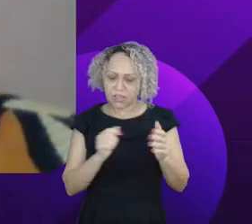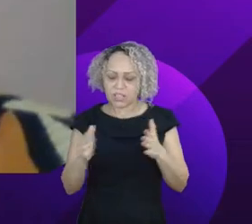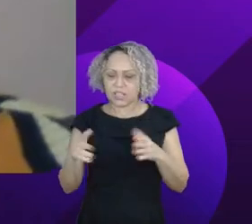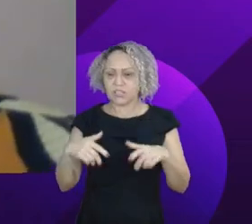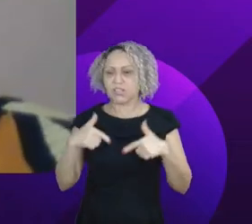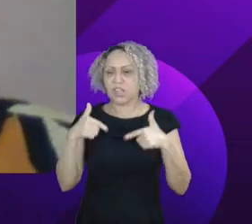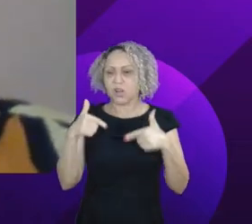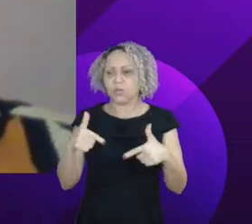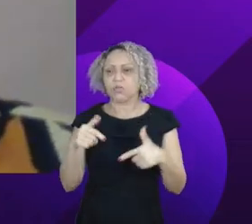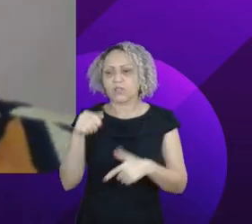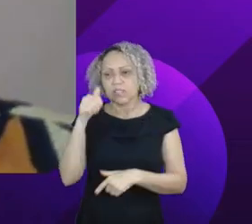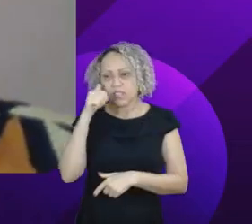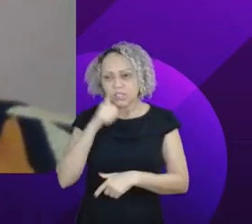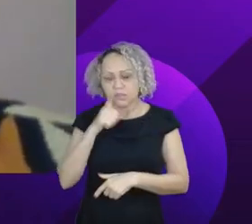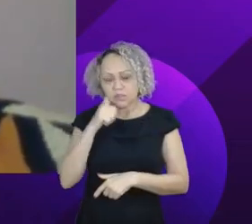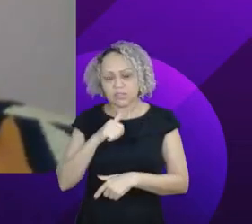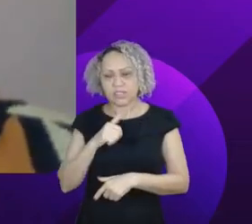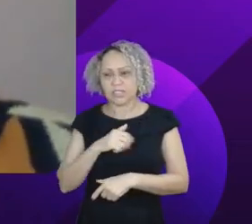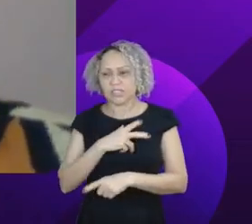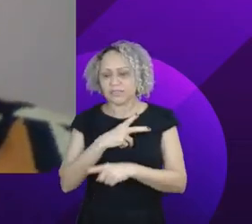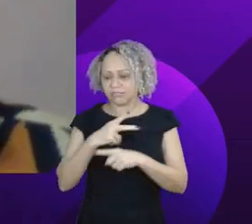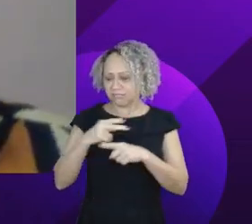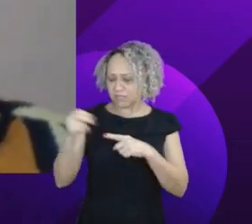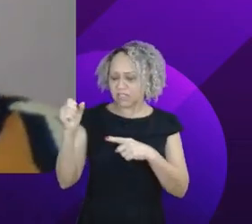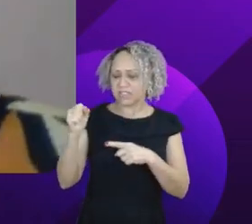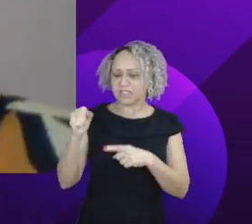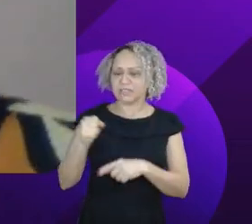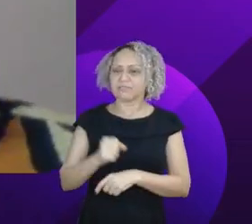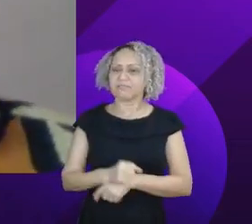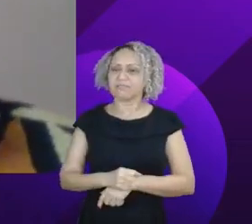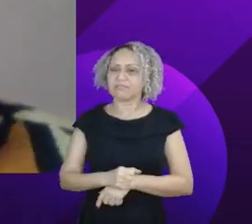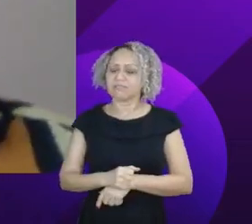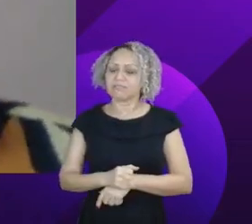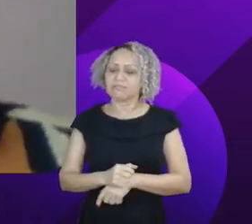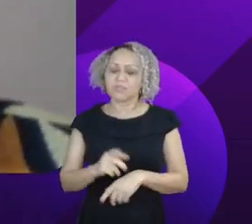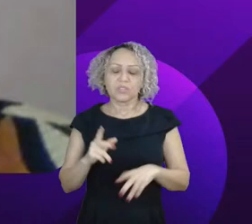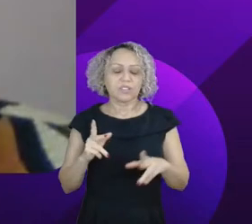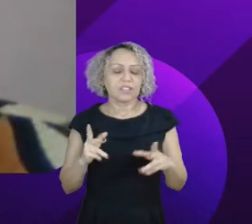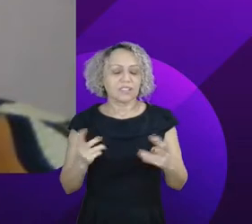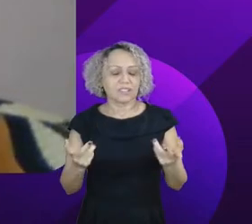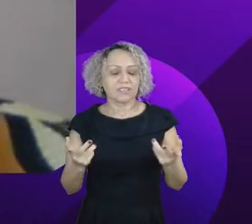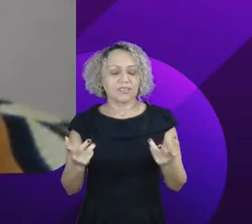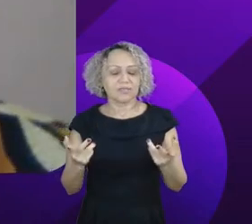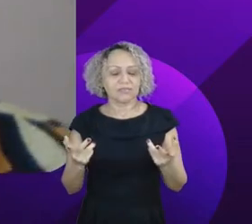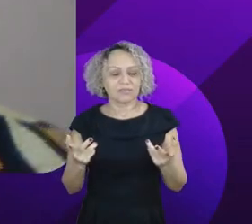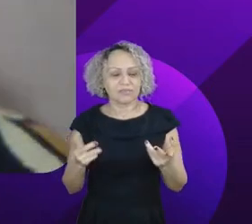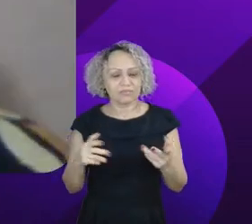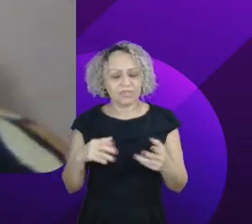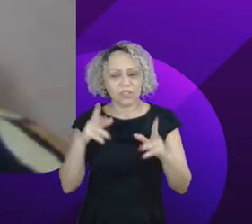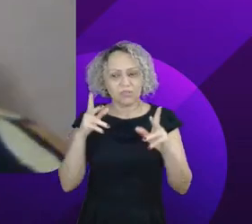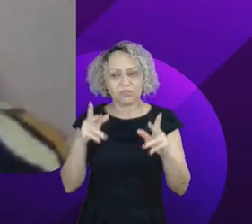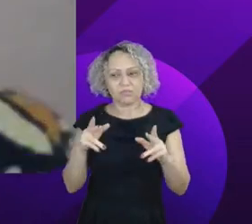mulheres que seguem sempre em frente, como as águas, resistência e contornando obstáculos.